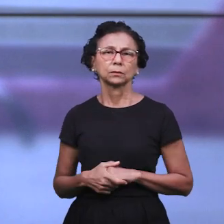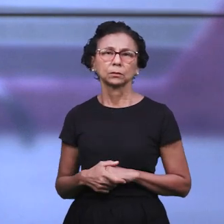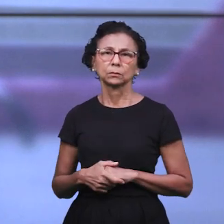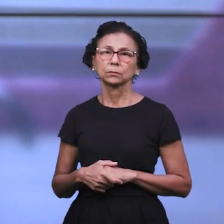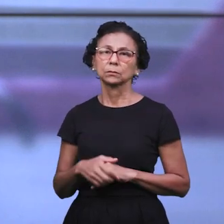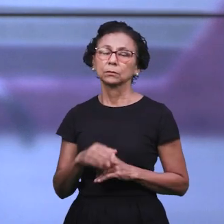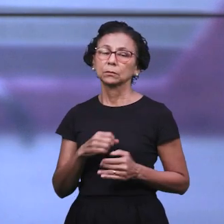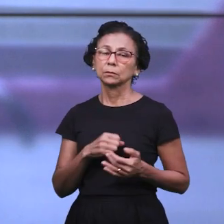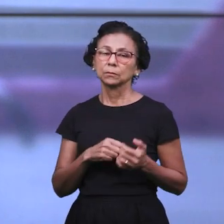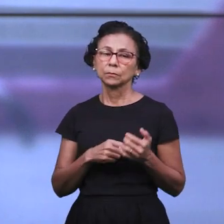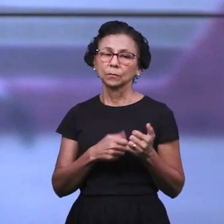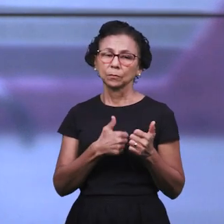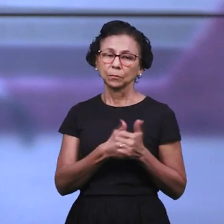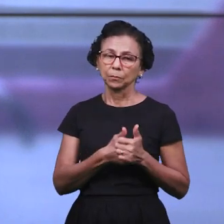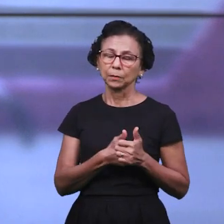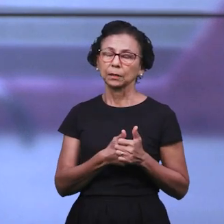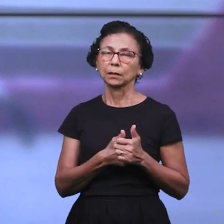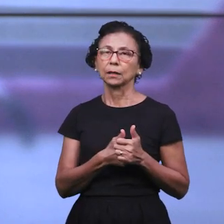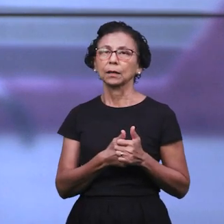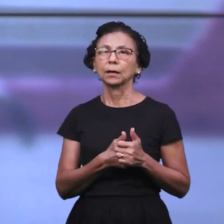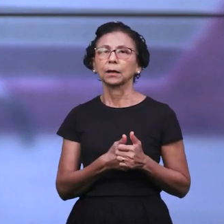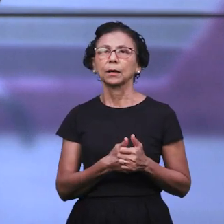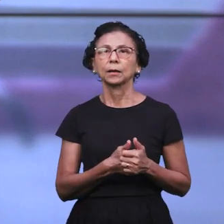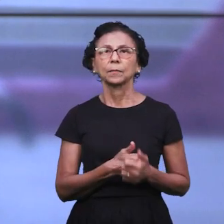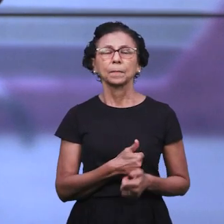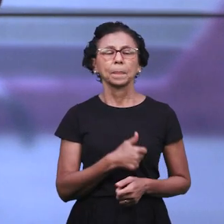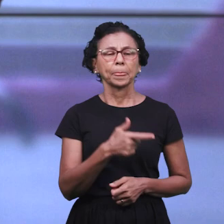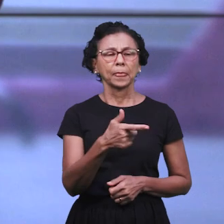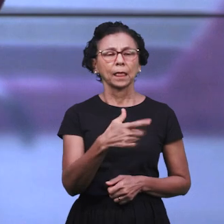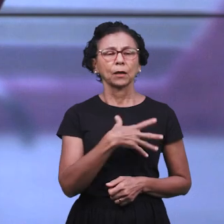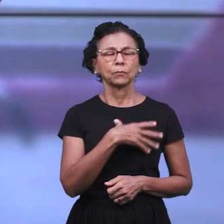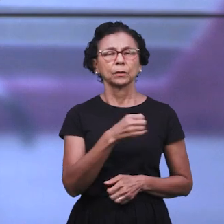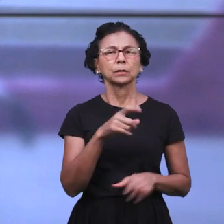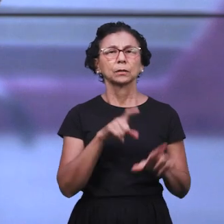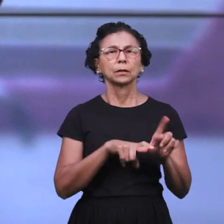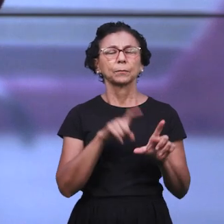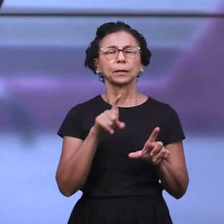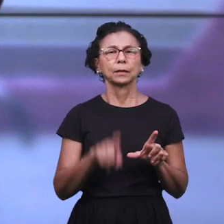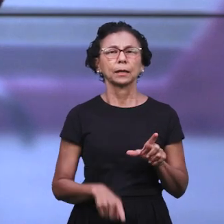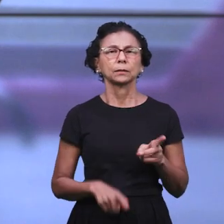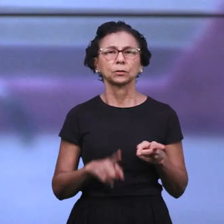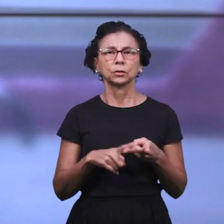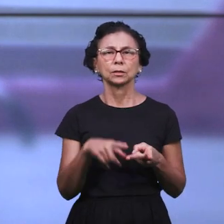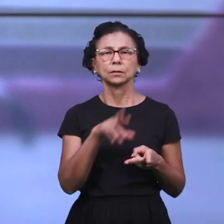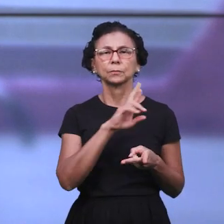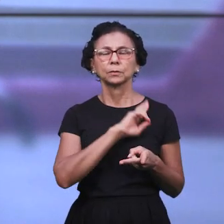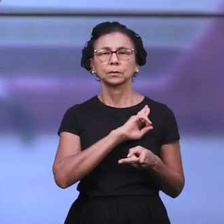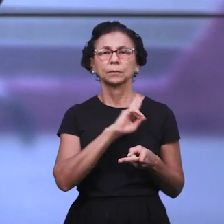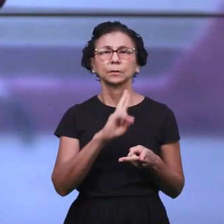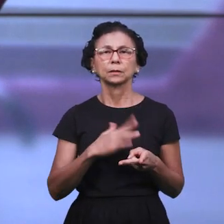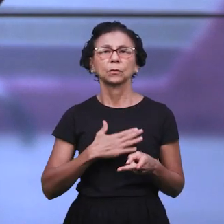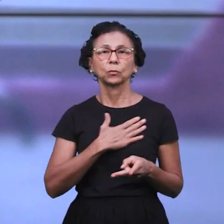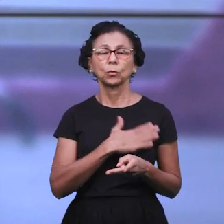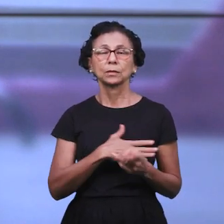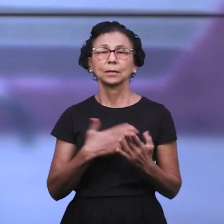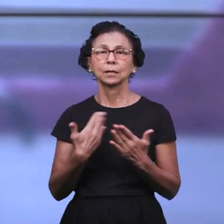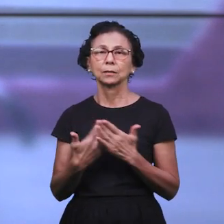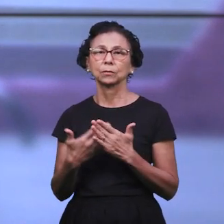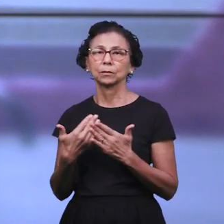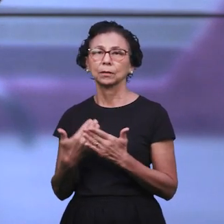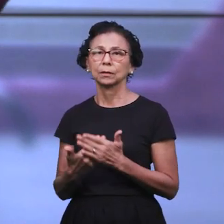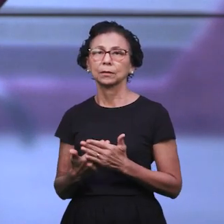Vamos acompanhar para que os nossos filhos tenham autonomia, responsabilidade, prazer pelo